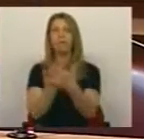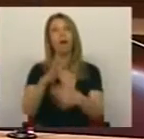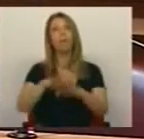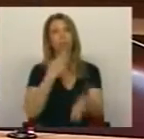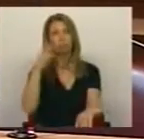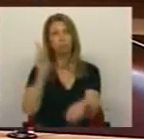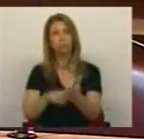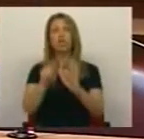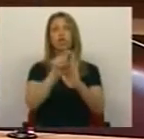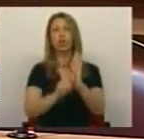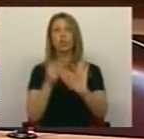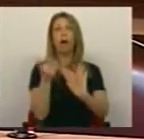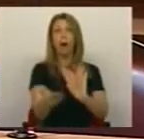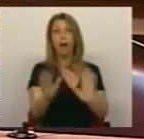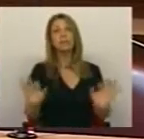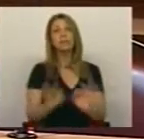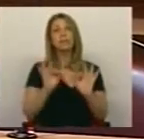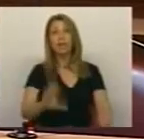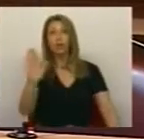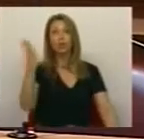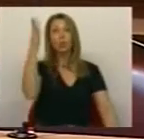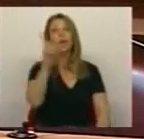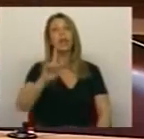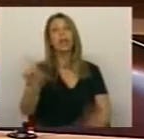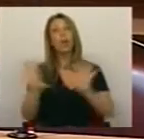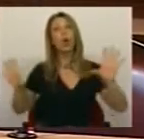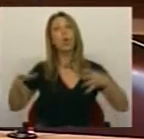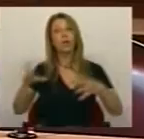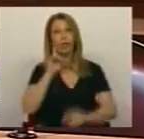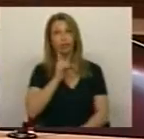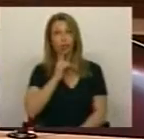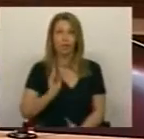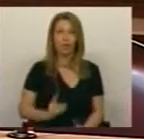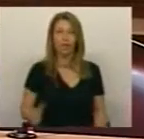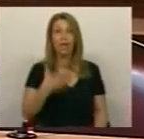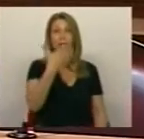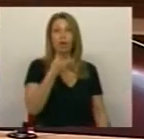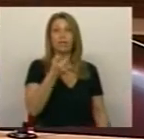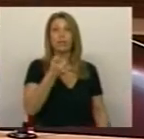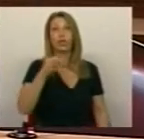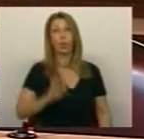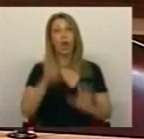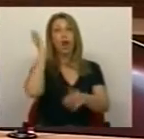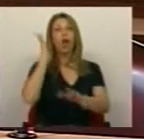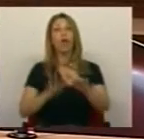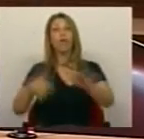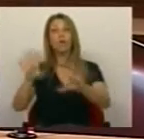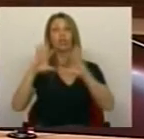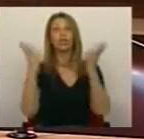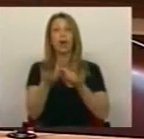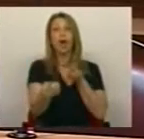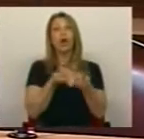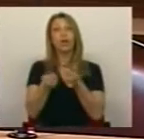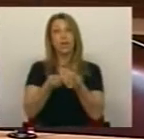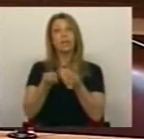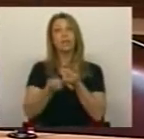real estatuto enquanto primeira língua da comunidade surda. Em 1954, a Conferência Geral da Organização das